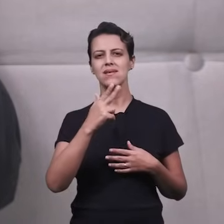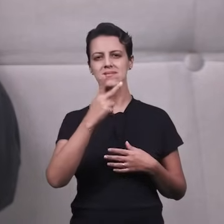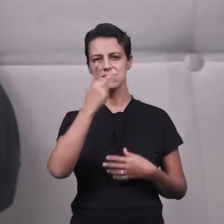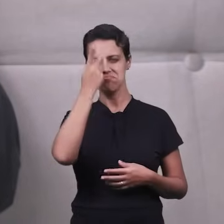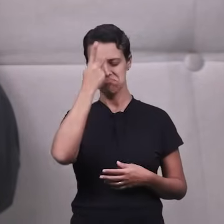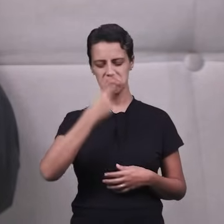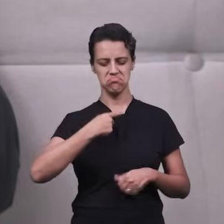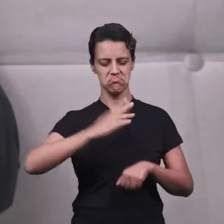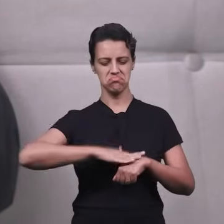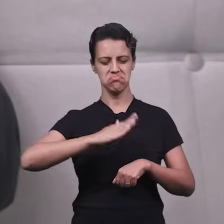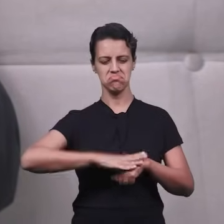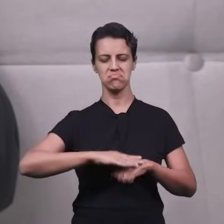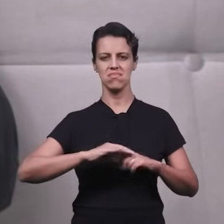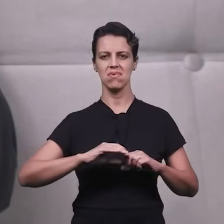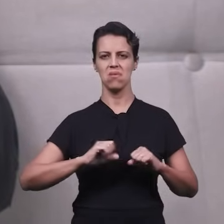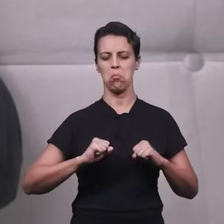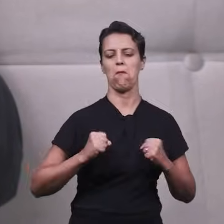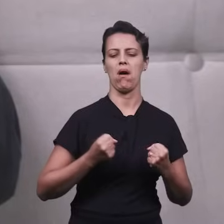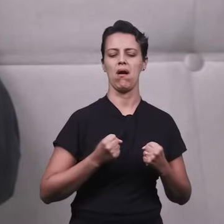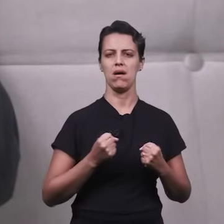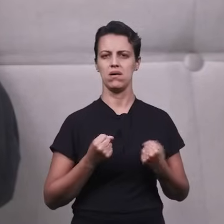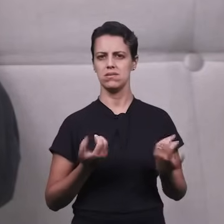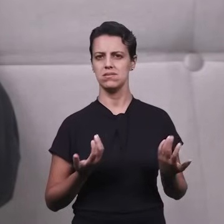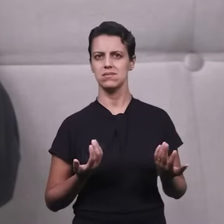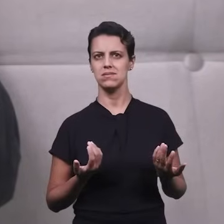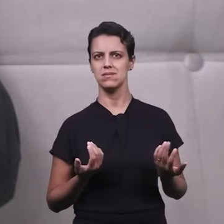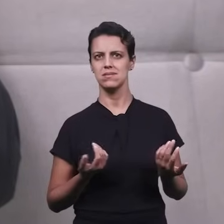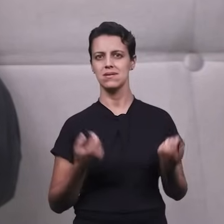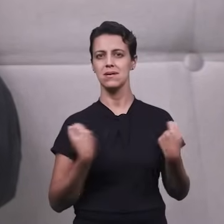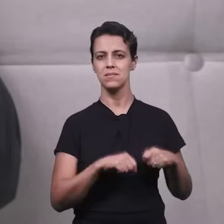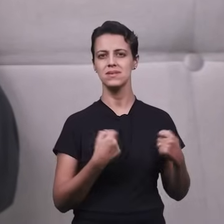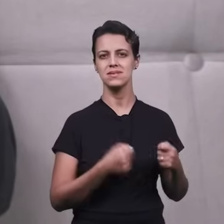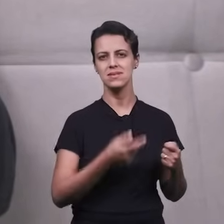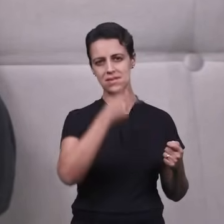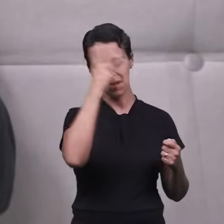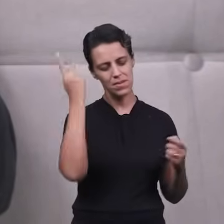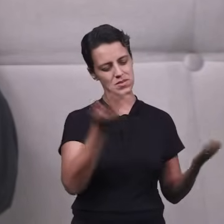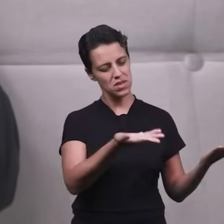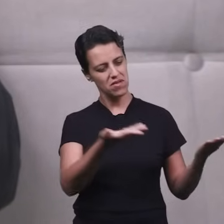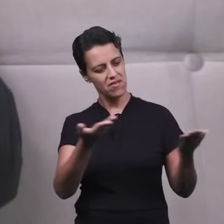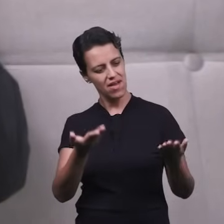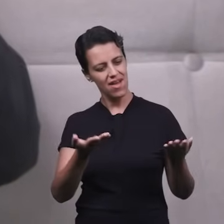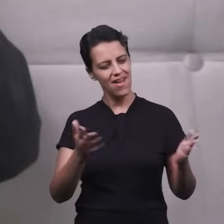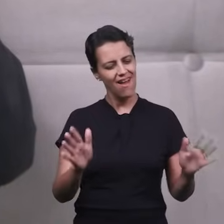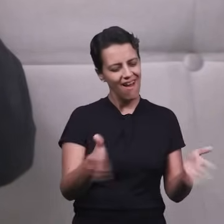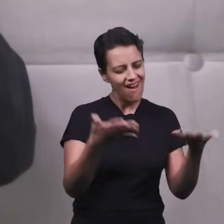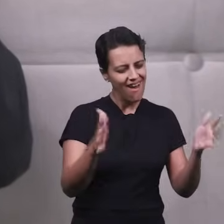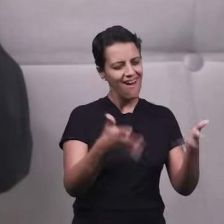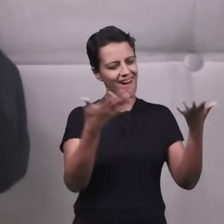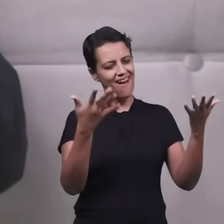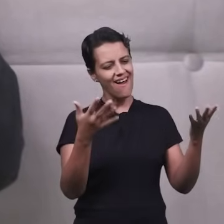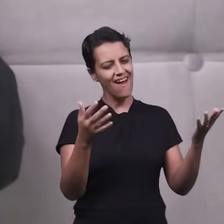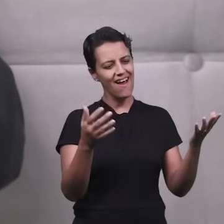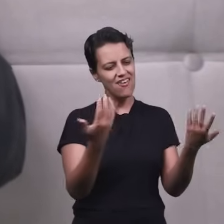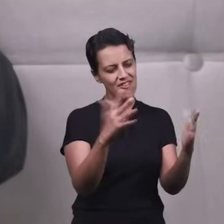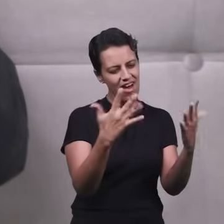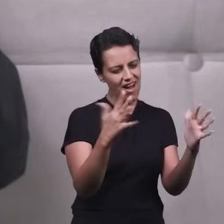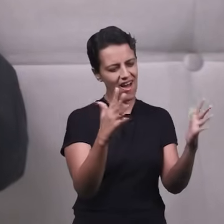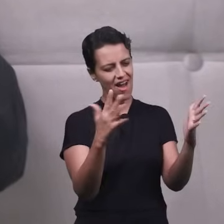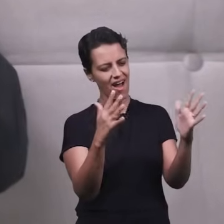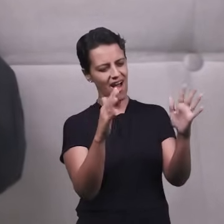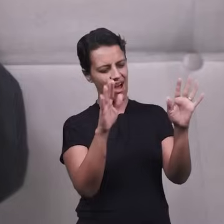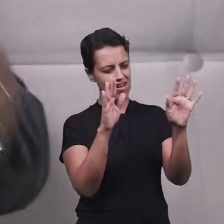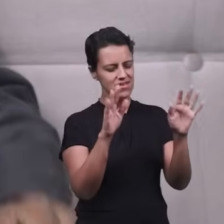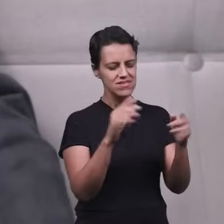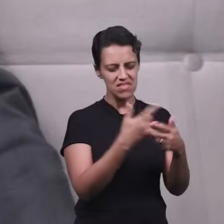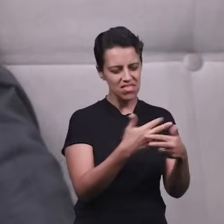da autoajuda. O importante é a pessoa chegar na igreja, ela ser agradada, ela sentir bem, o ego dela, tudo